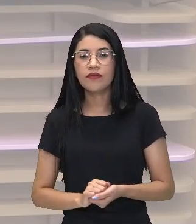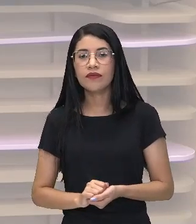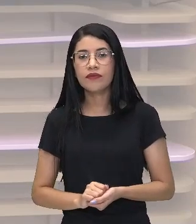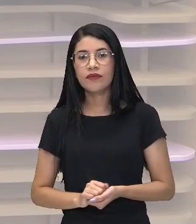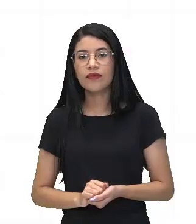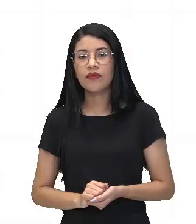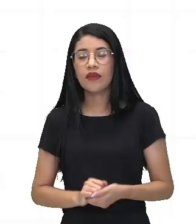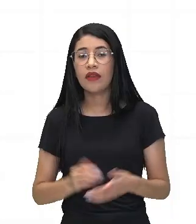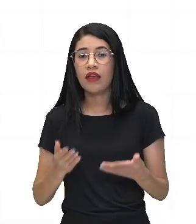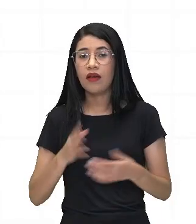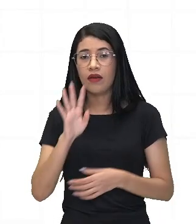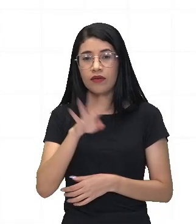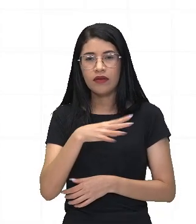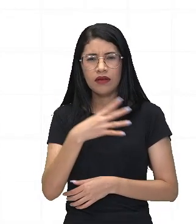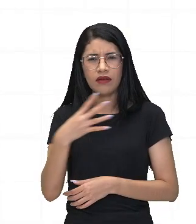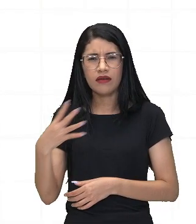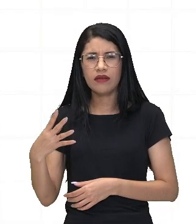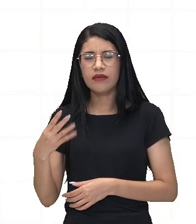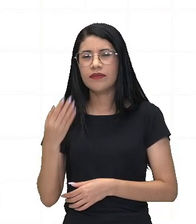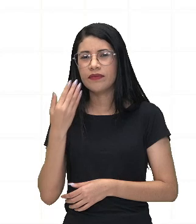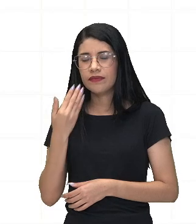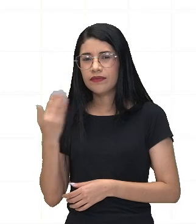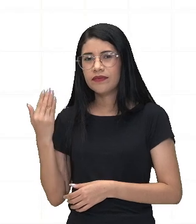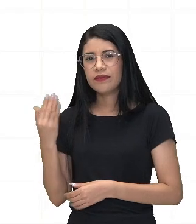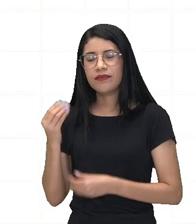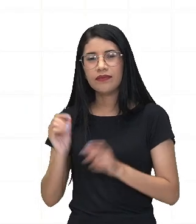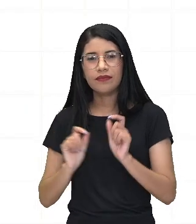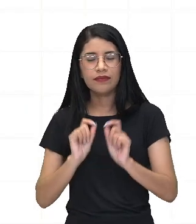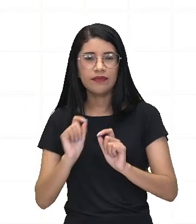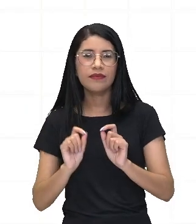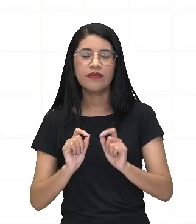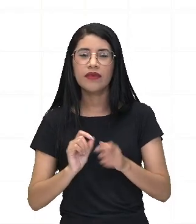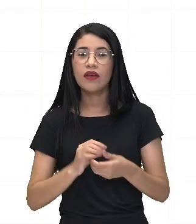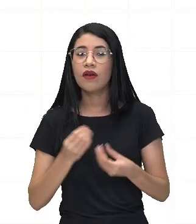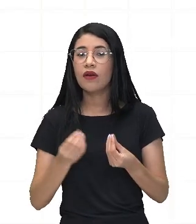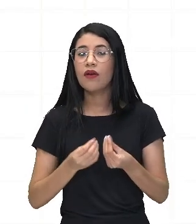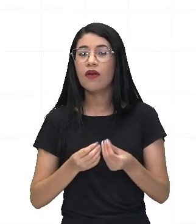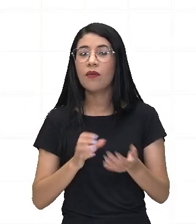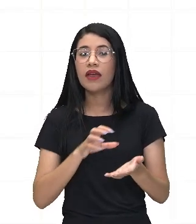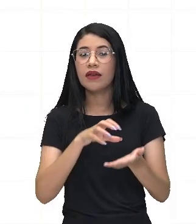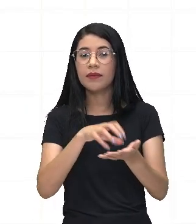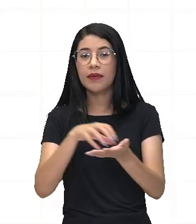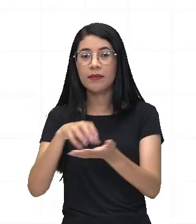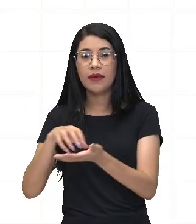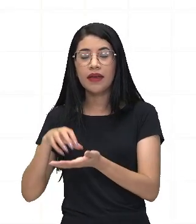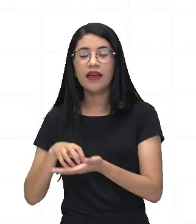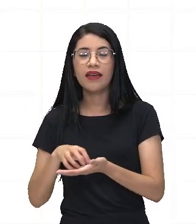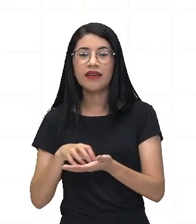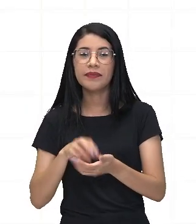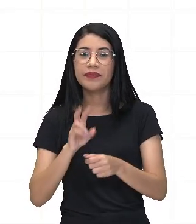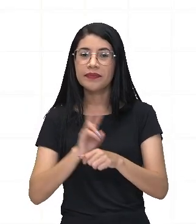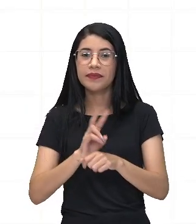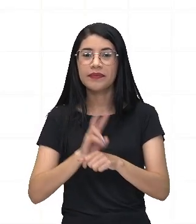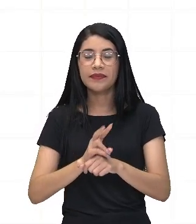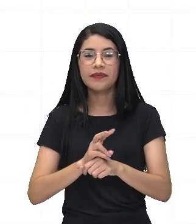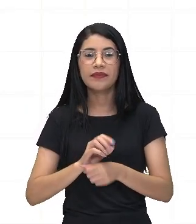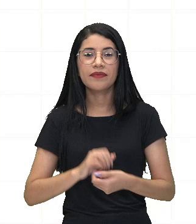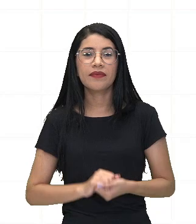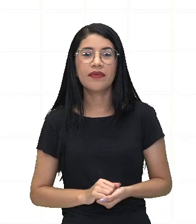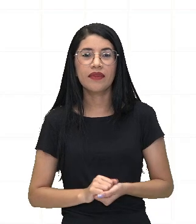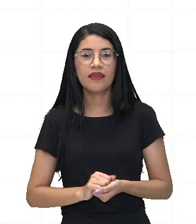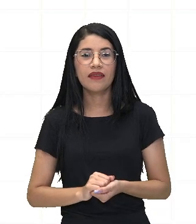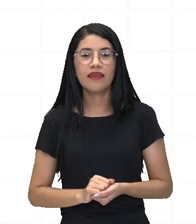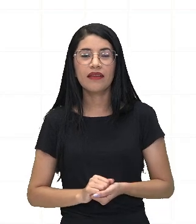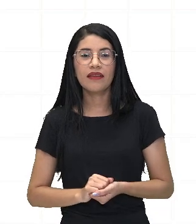olhada neste quadro, mostrando aqui as unidades de conservação de uso sustentável.